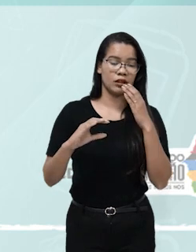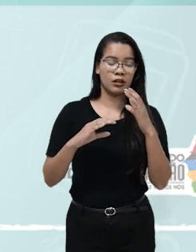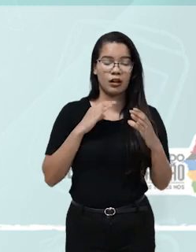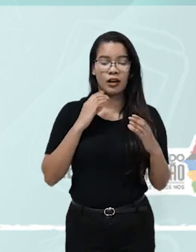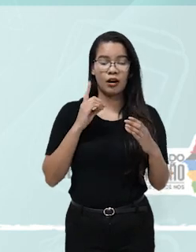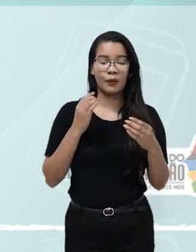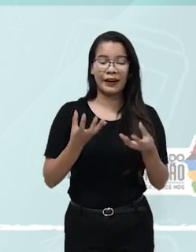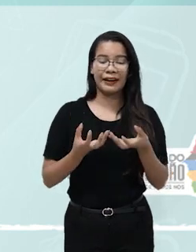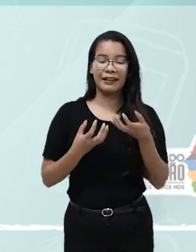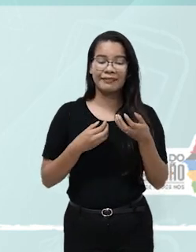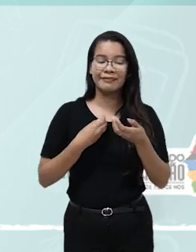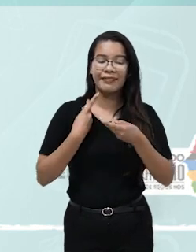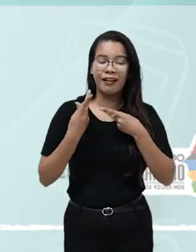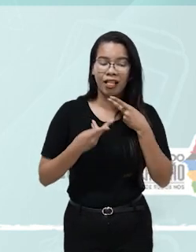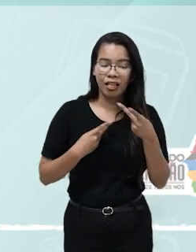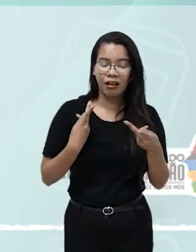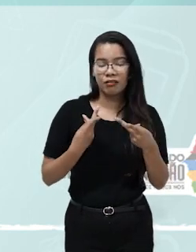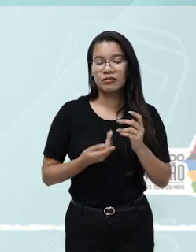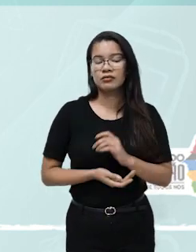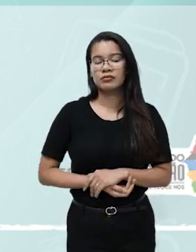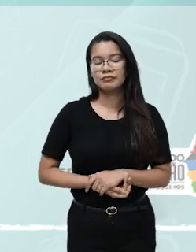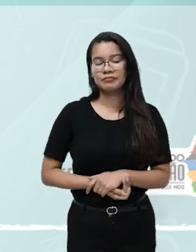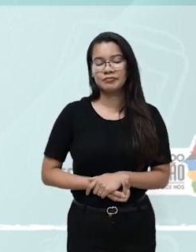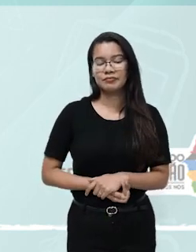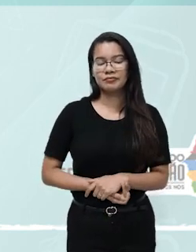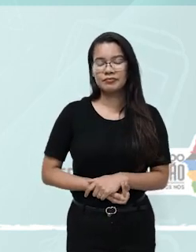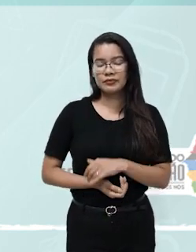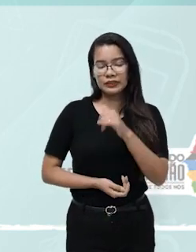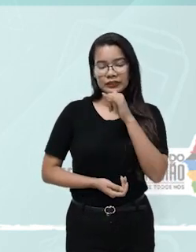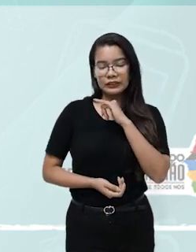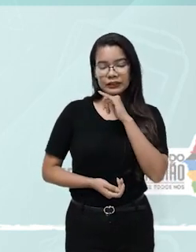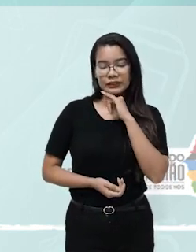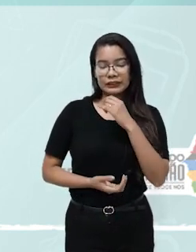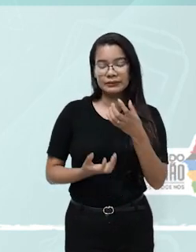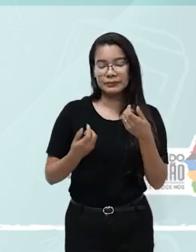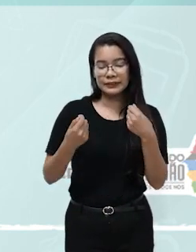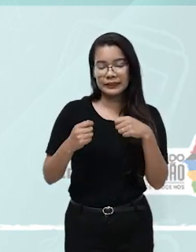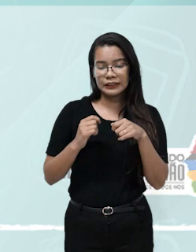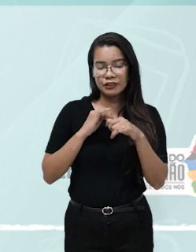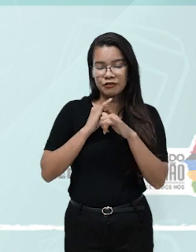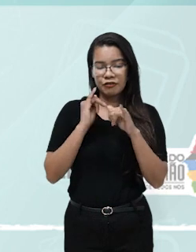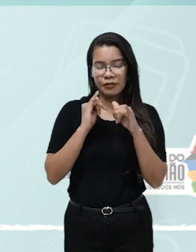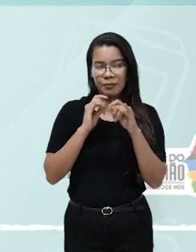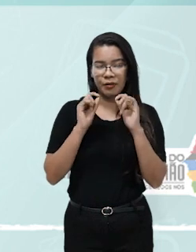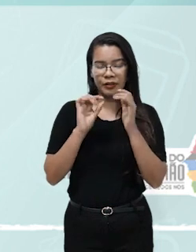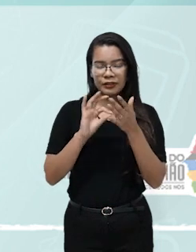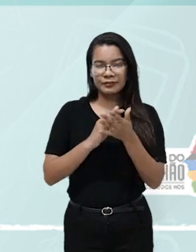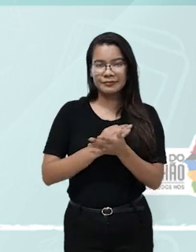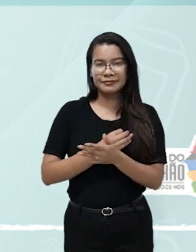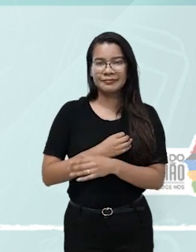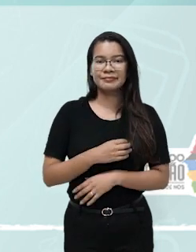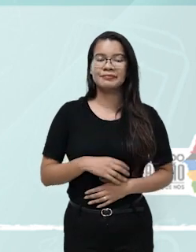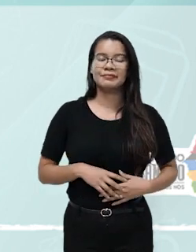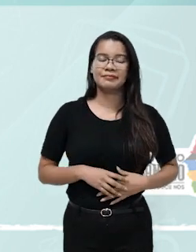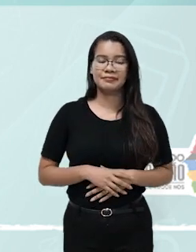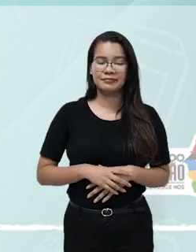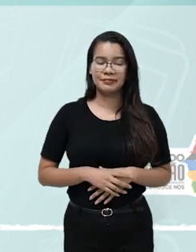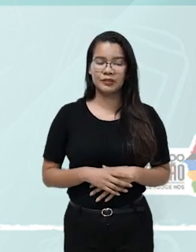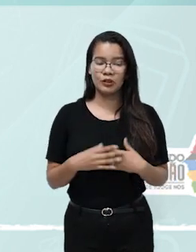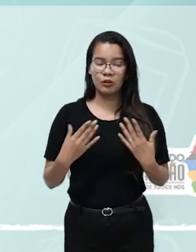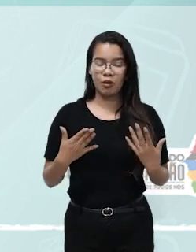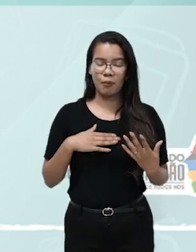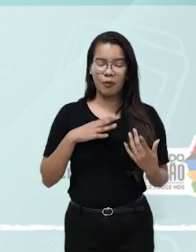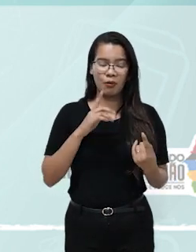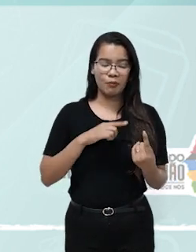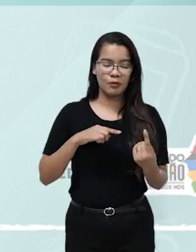objetivo do emissor, no caso o jornalista, por exemplo, tem de informar quando se escreve a página que é a notícia. Qual é o